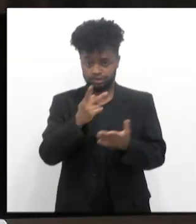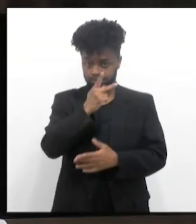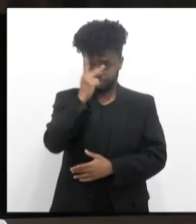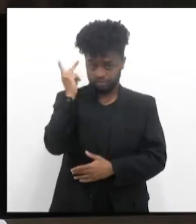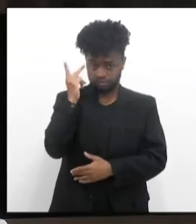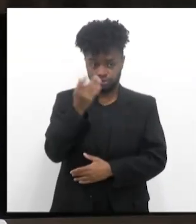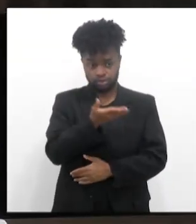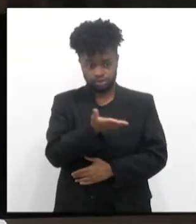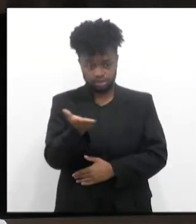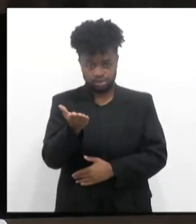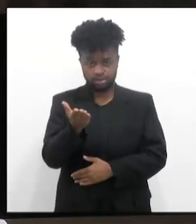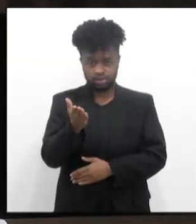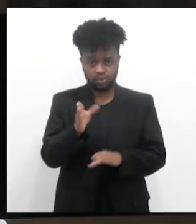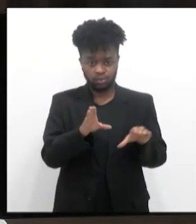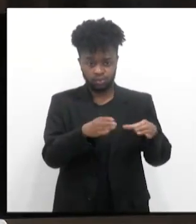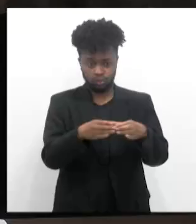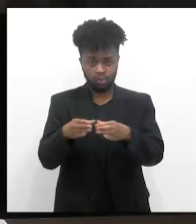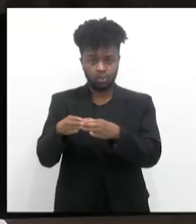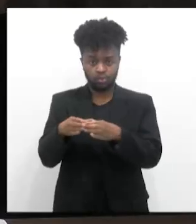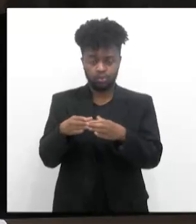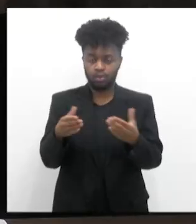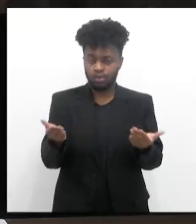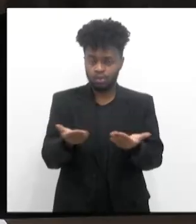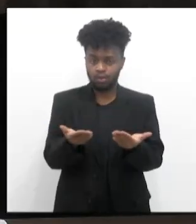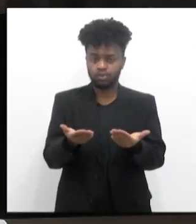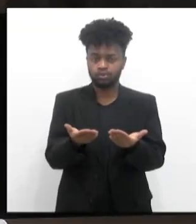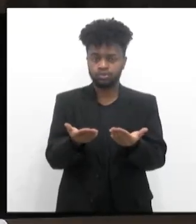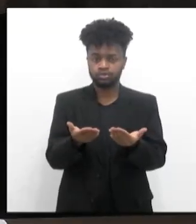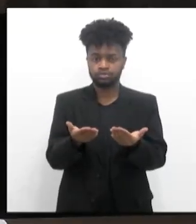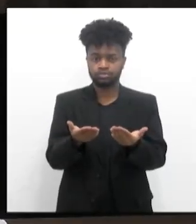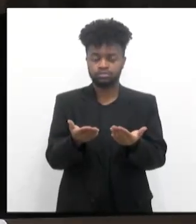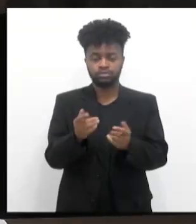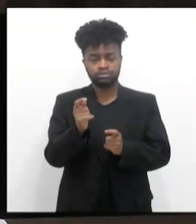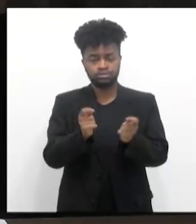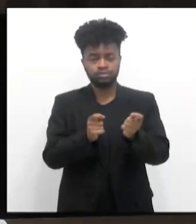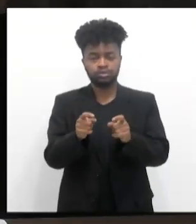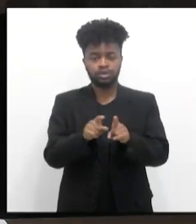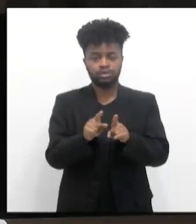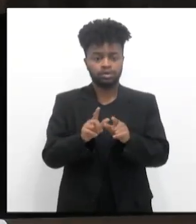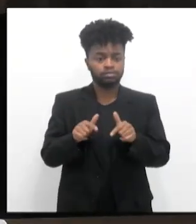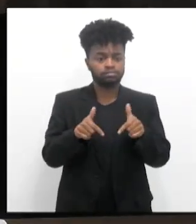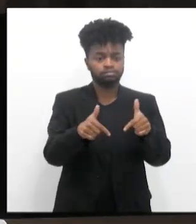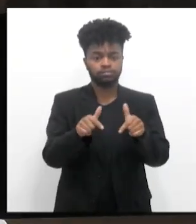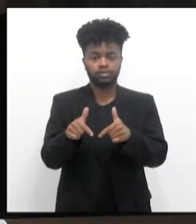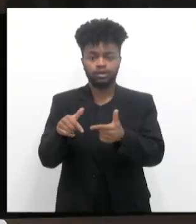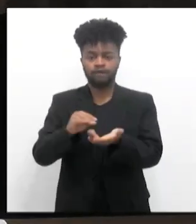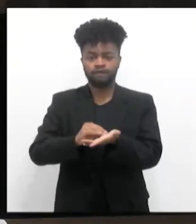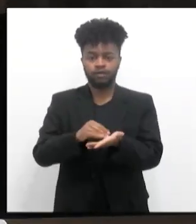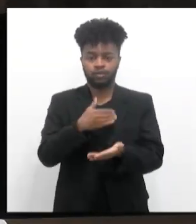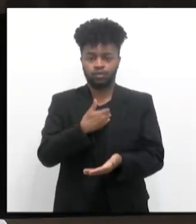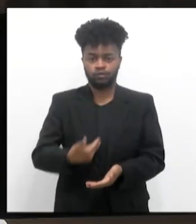é esse gentio que hoje comanda e está à frente do desgoverno Lula.